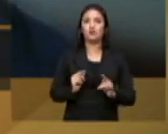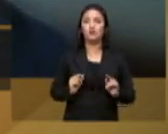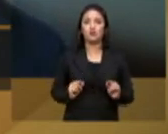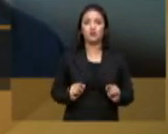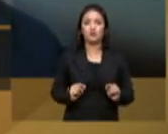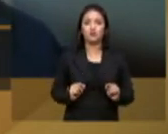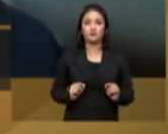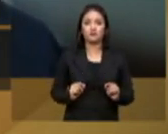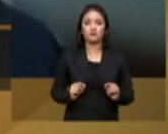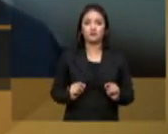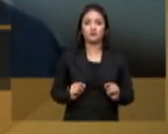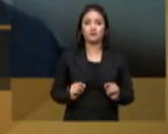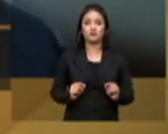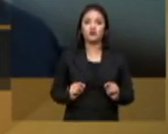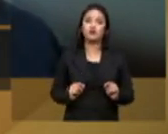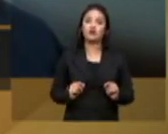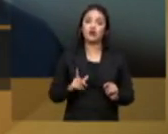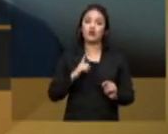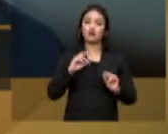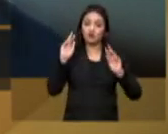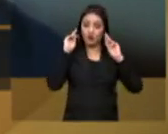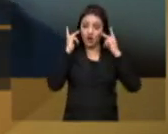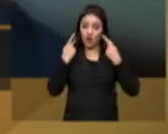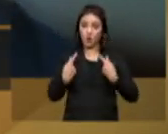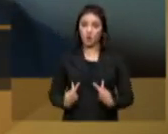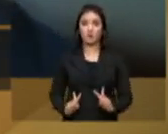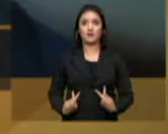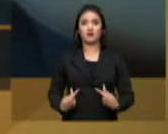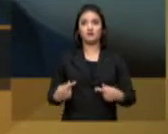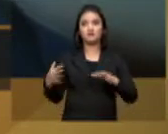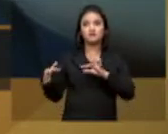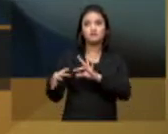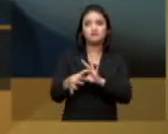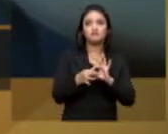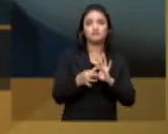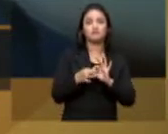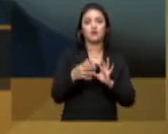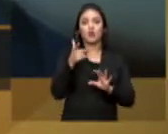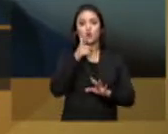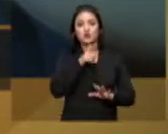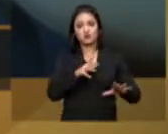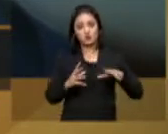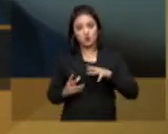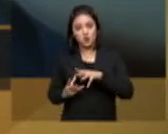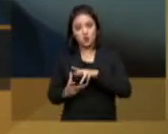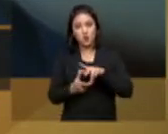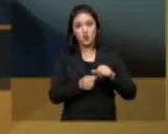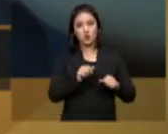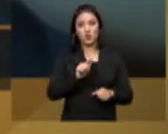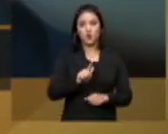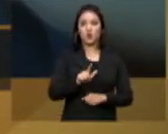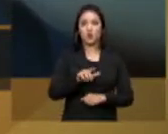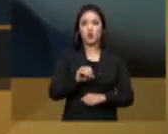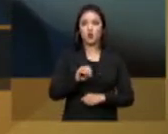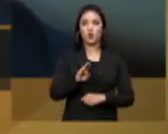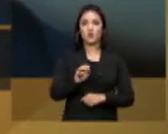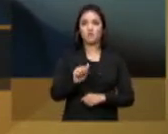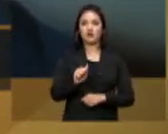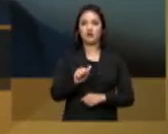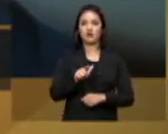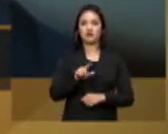que religou a humanidade para uma globalização, para uma ideia de vencer o